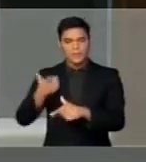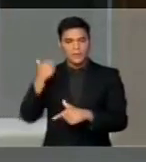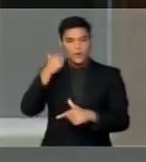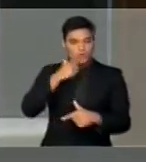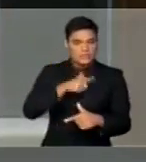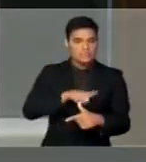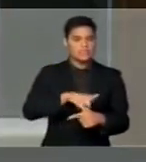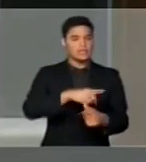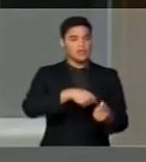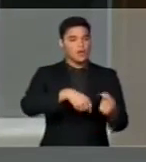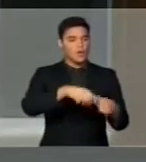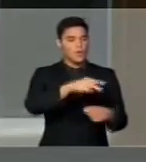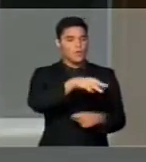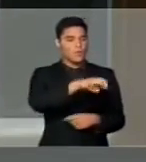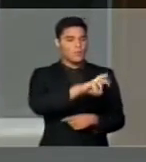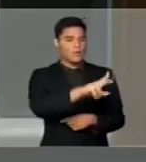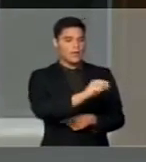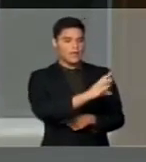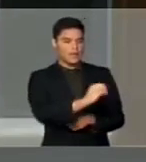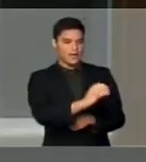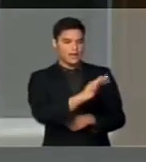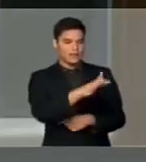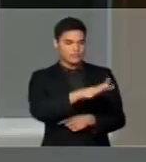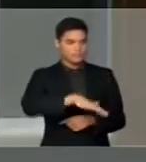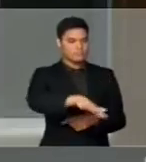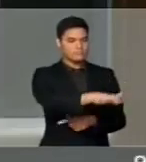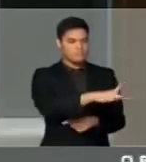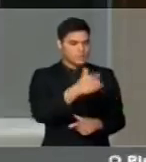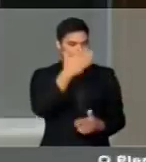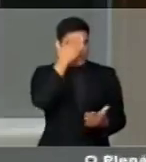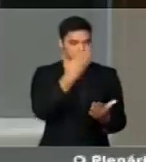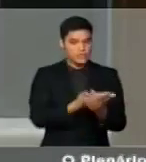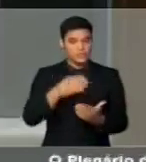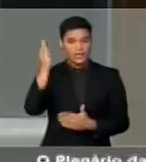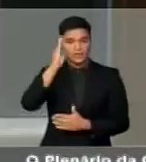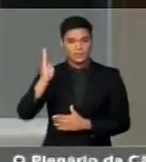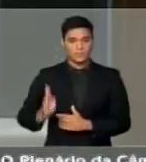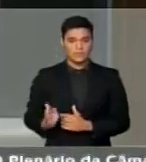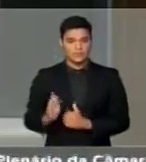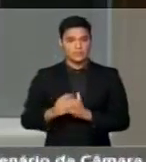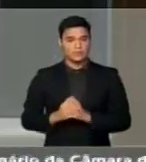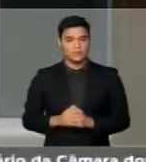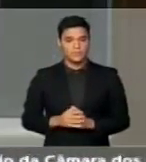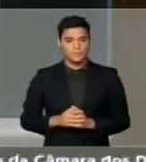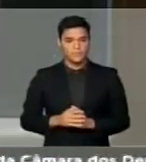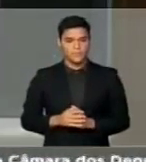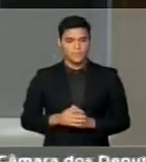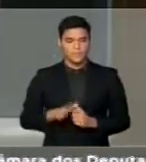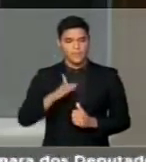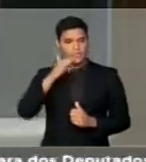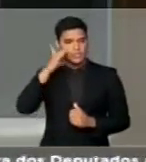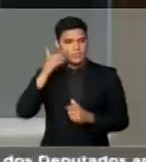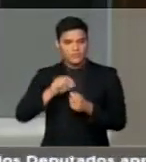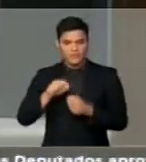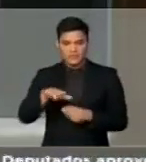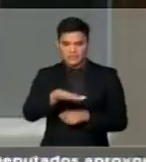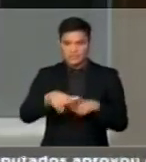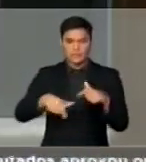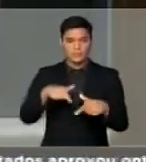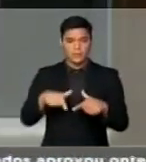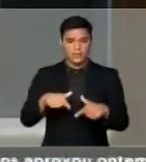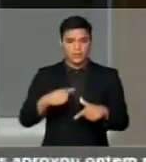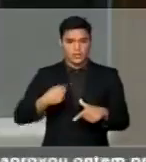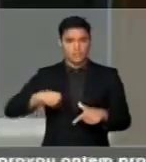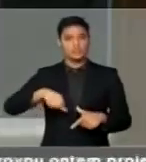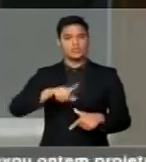financeiro, que é por onde a presidente Dilma está vendo a saída. Ao invés de nós termos uma política de